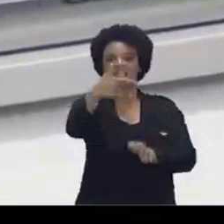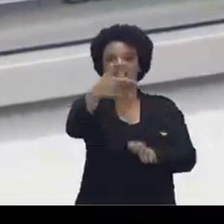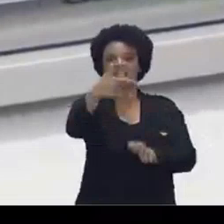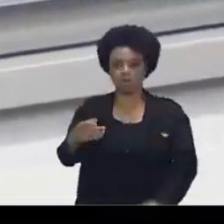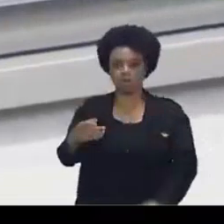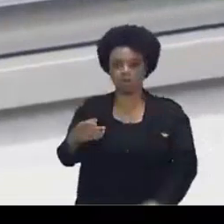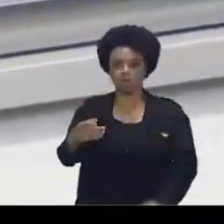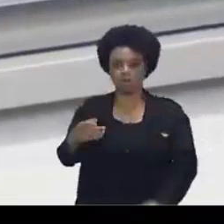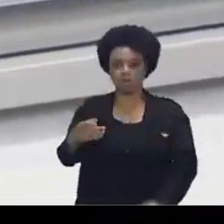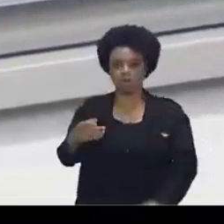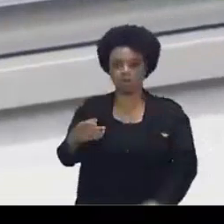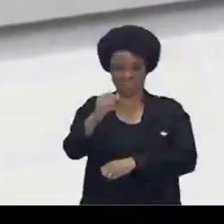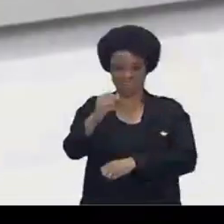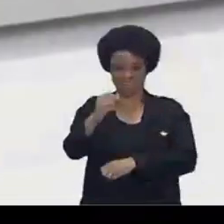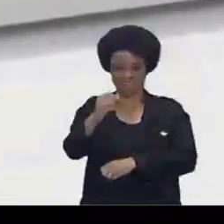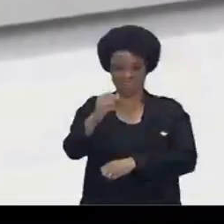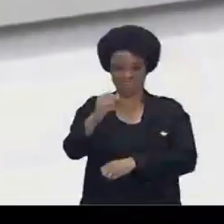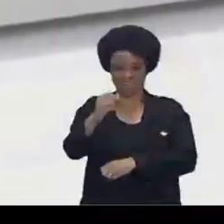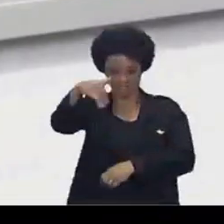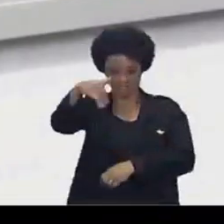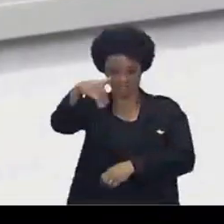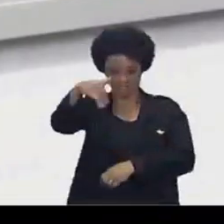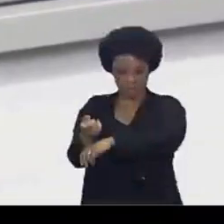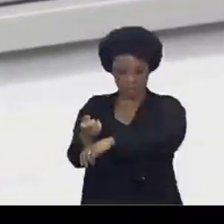a 20 km por hora, você